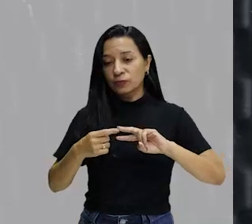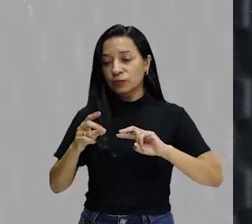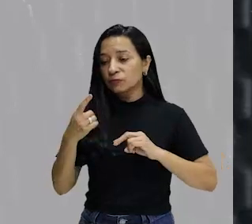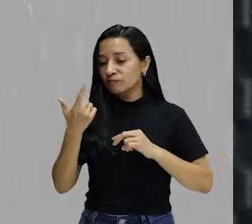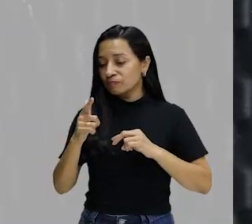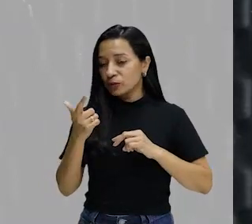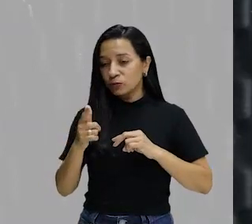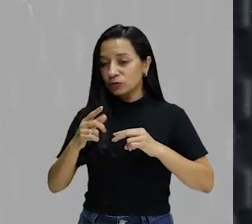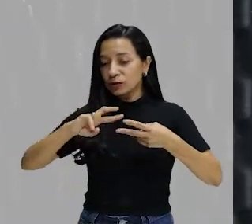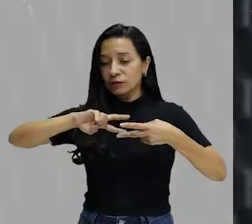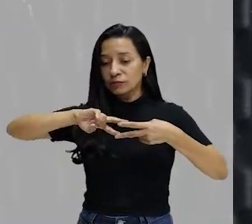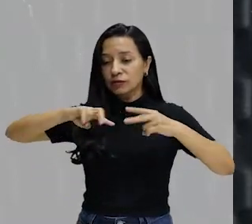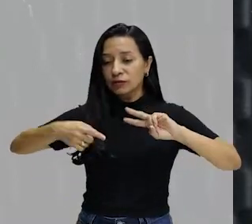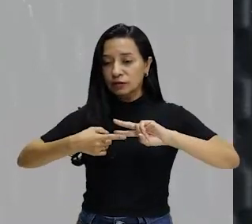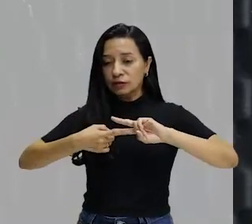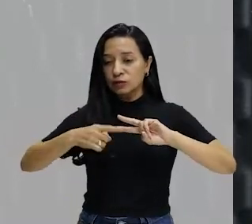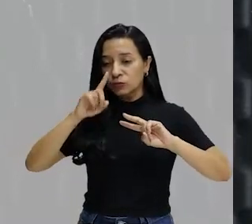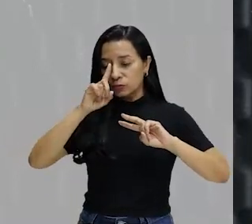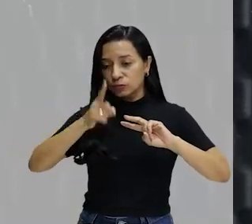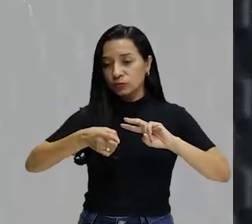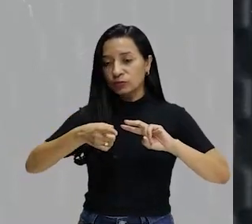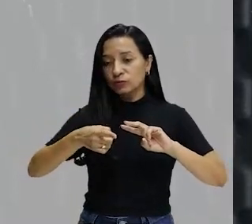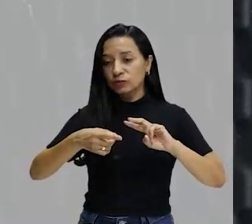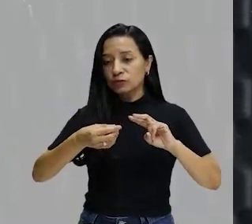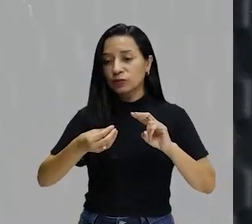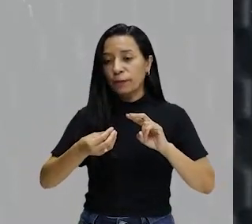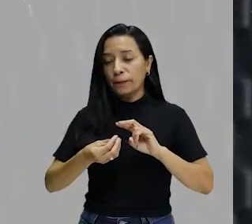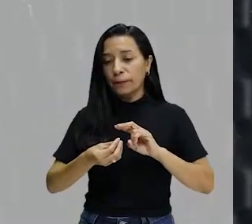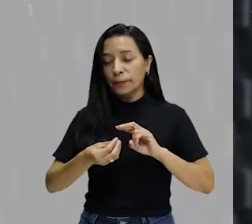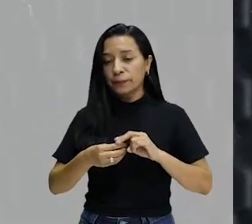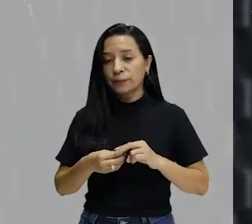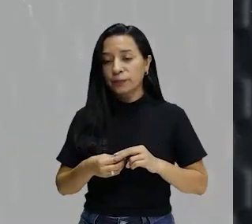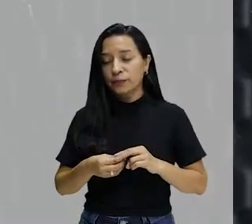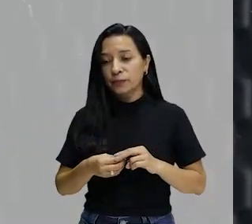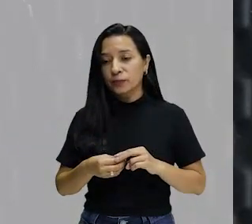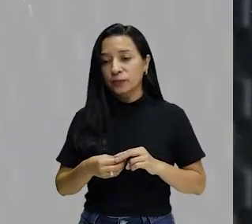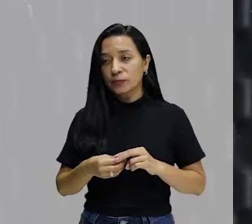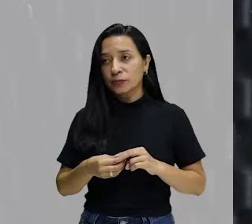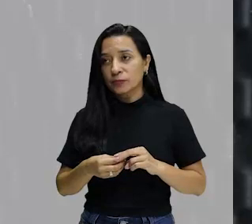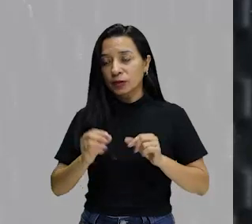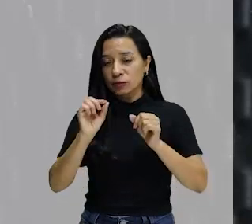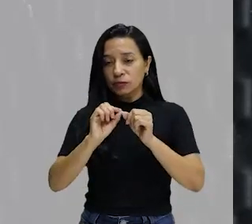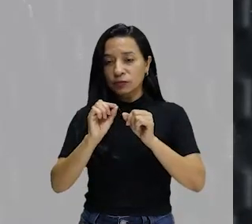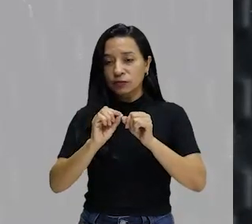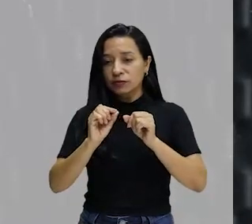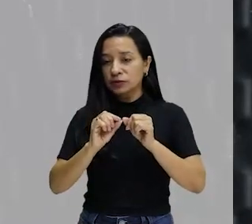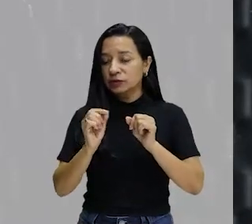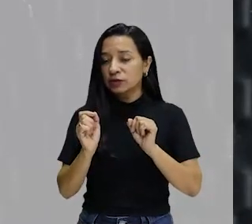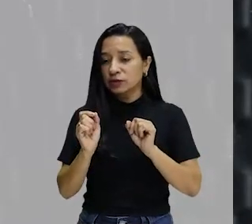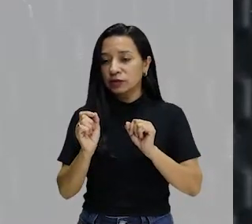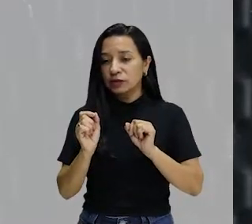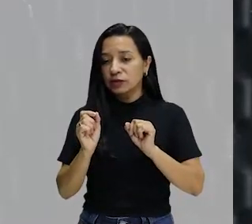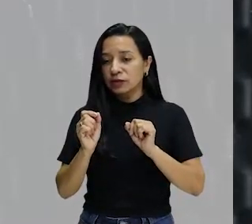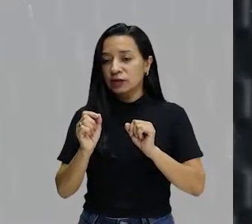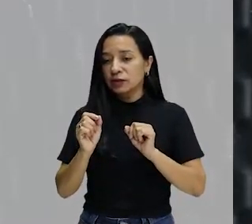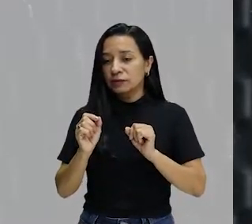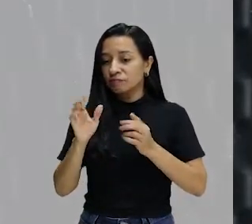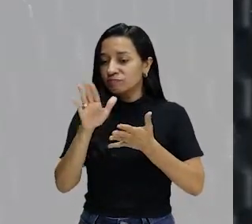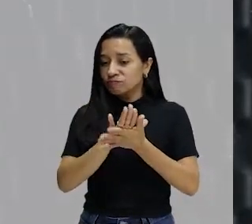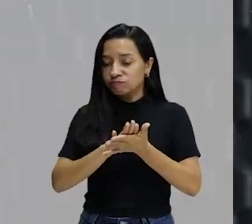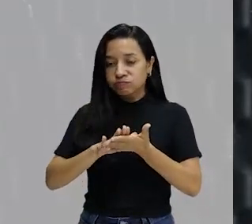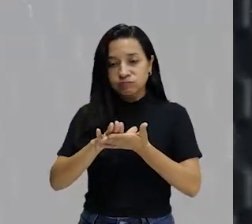presente. Esses alelos recessivos, eles vão codificar a produção de zero pigmento, sem nenhum